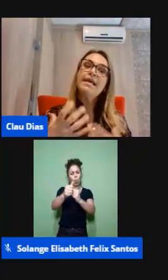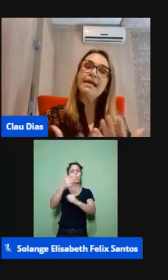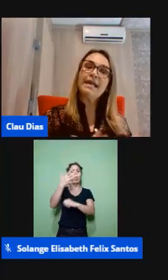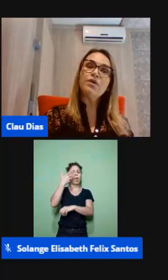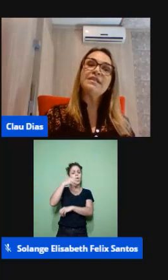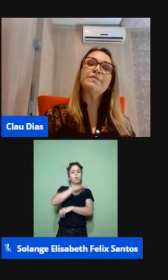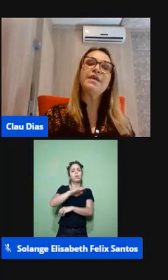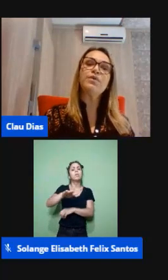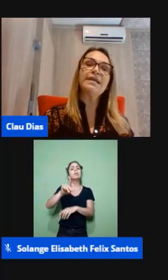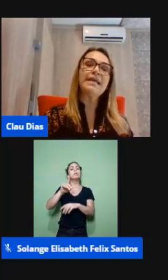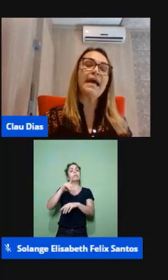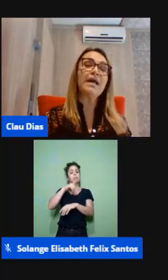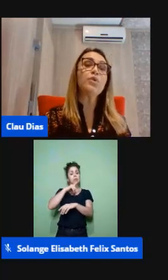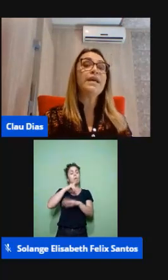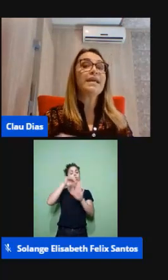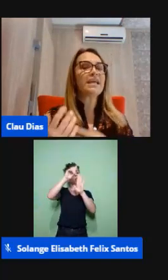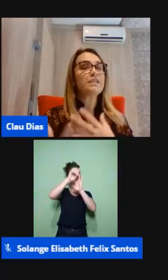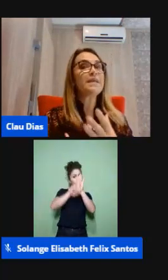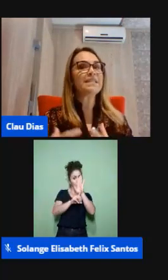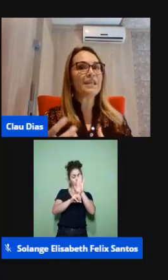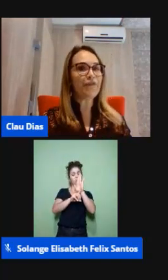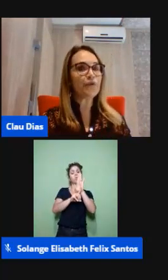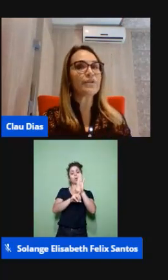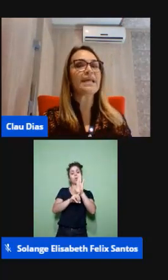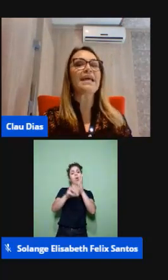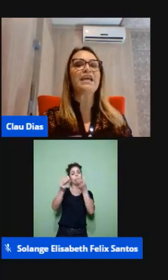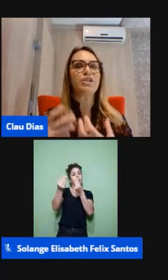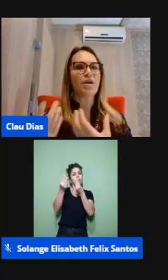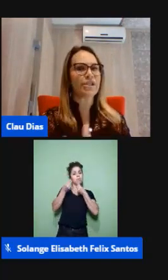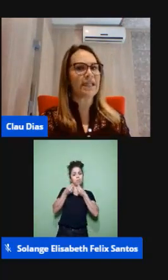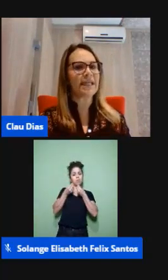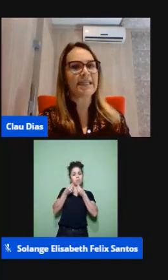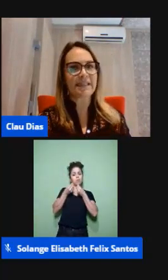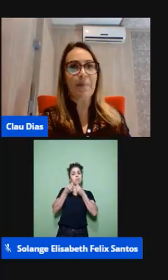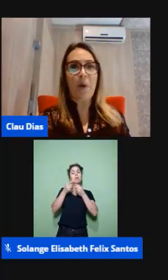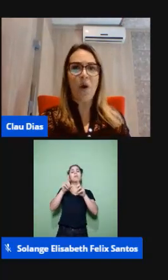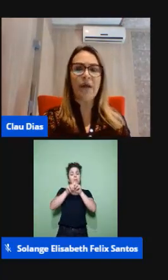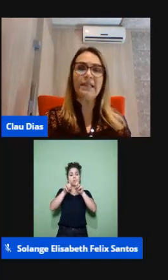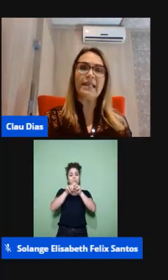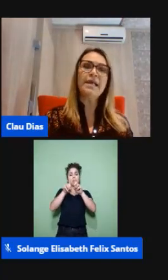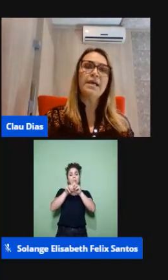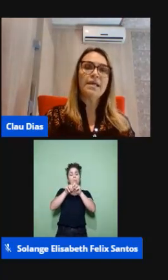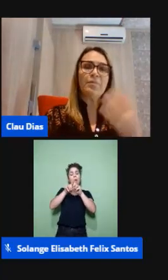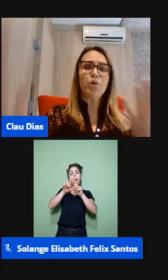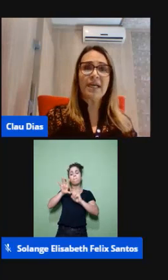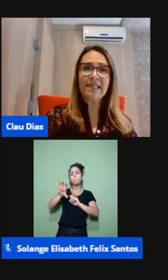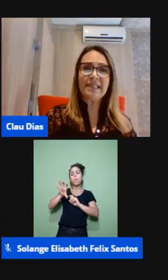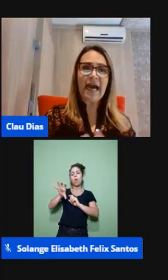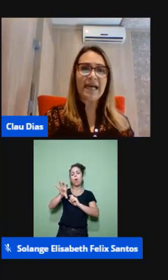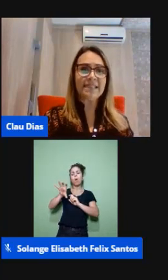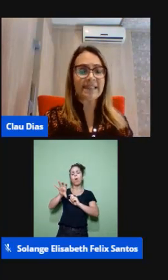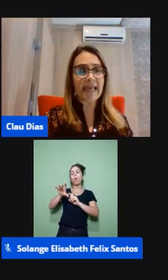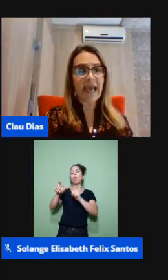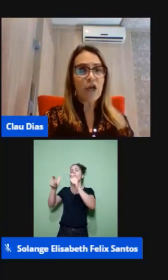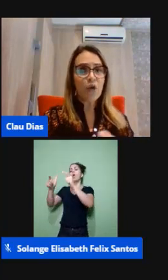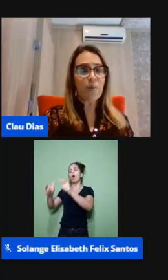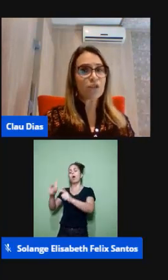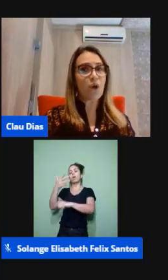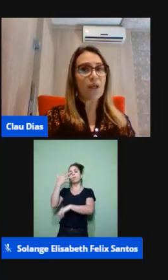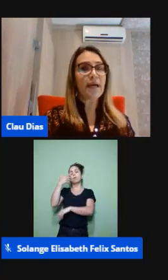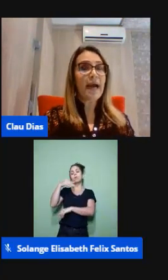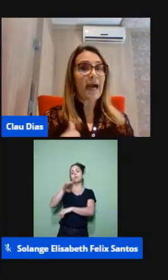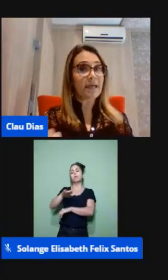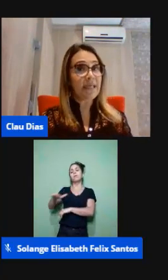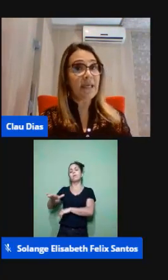receber, e aquele conhecimento agregado que é específico, né, da região onde aquela criança mora, né? Da modalidade, se é